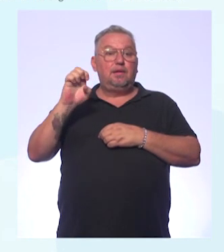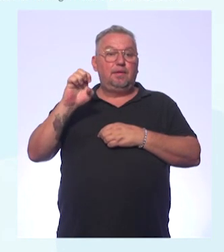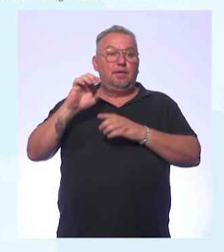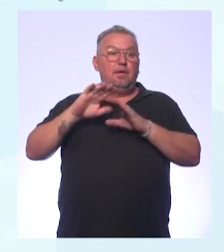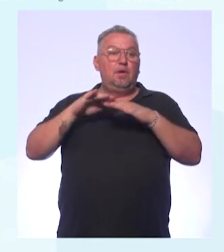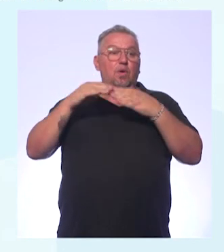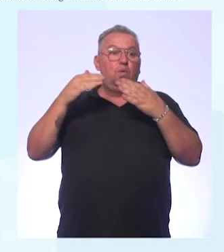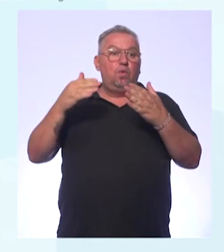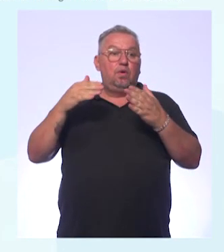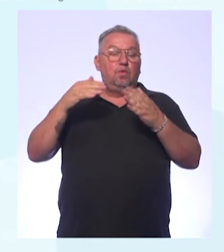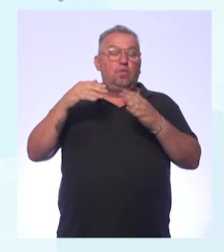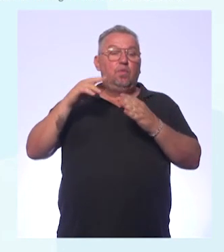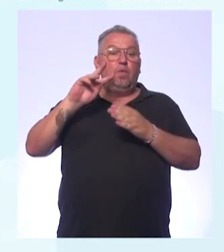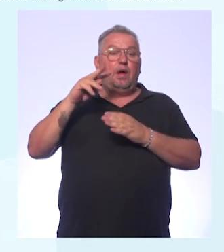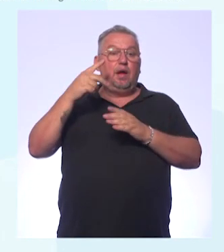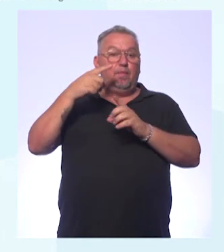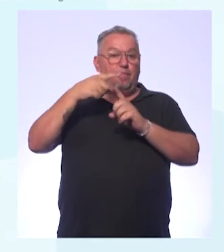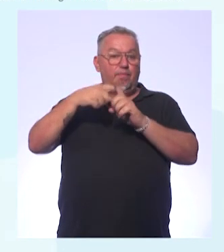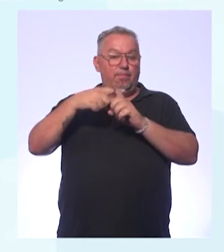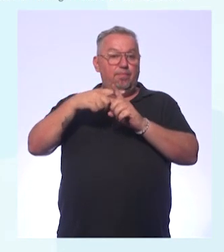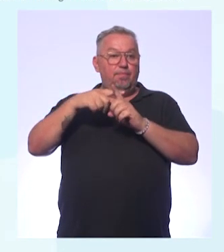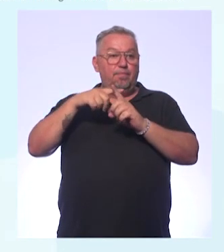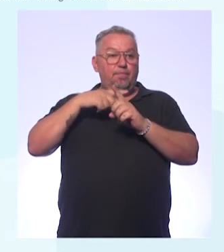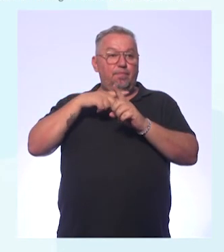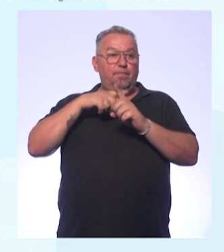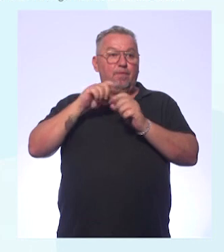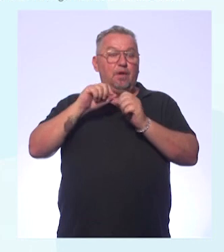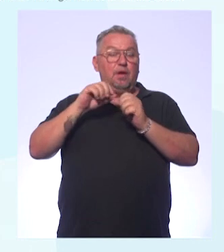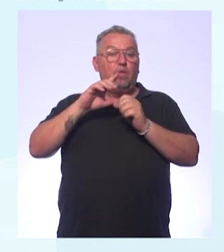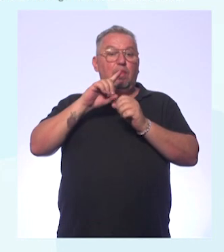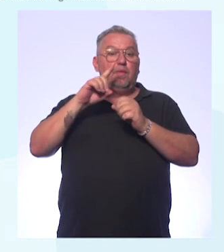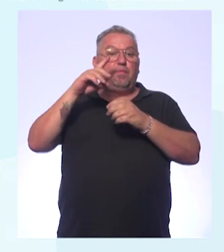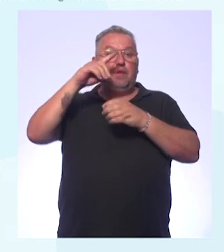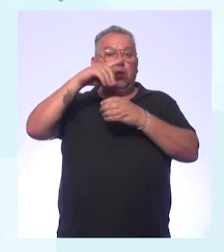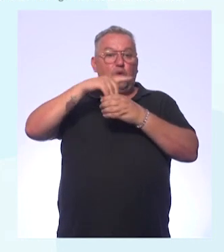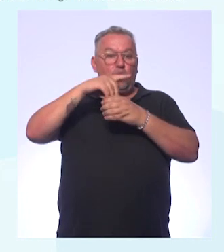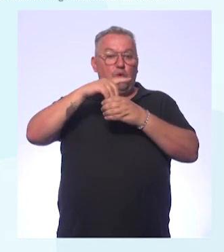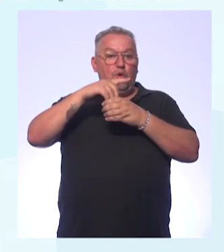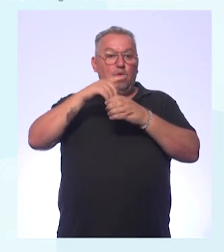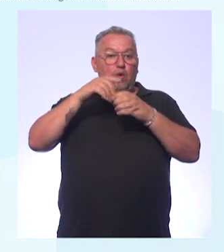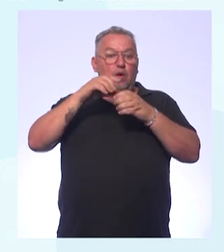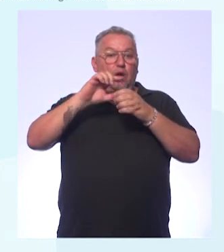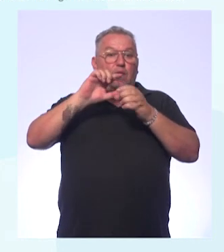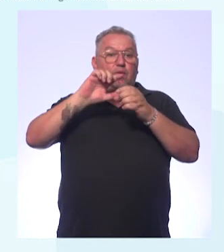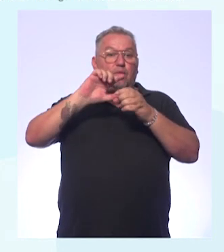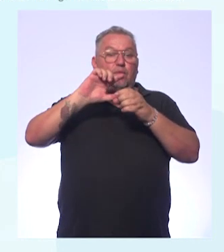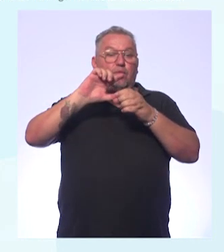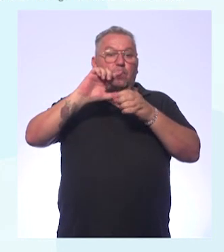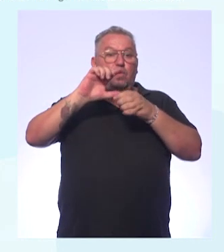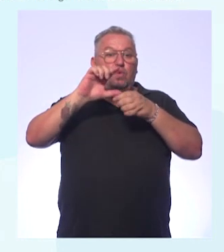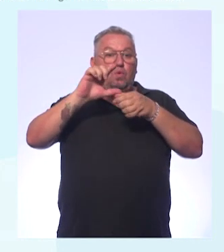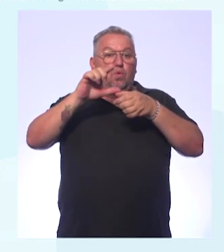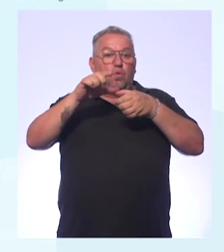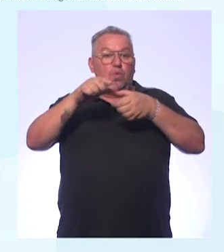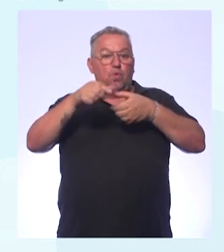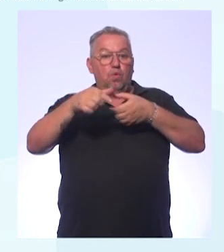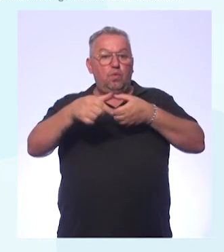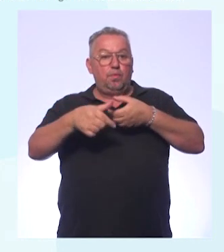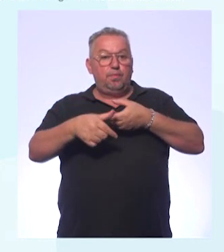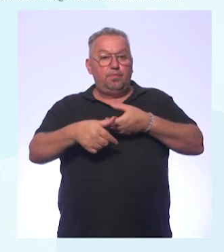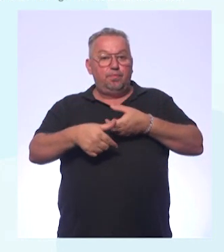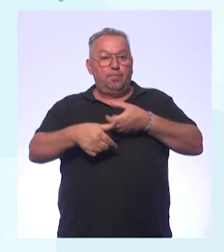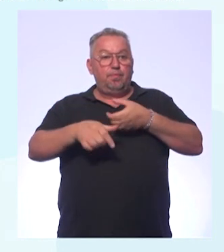H+ passar por ela, ela está com ADP lá dentro. Ela vai girar e nesse giro ela